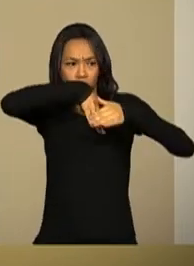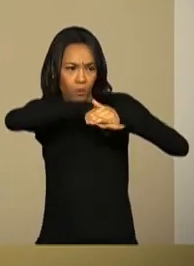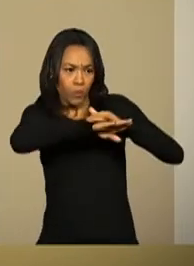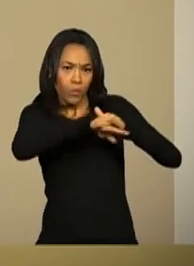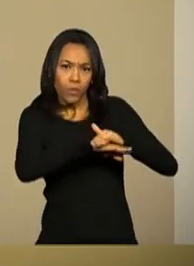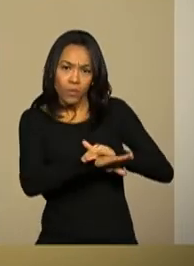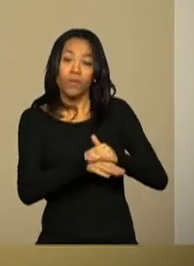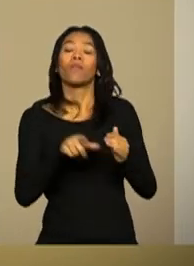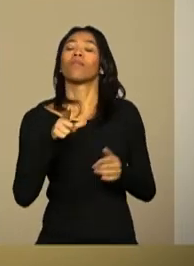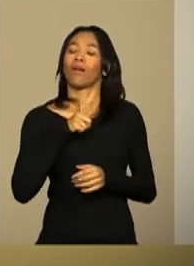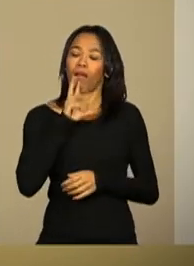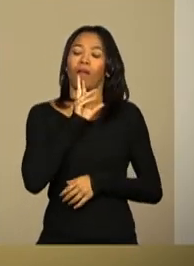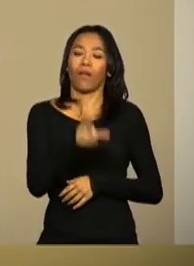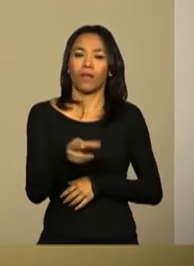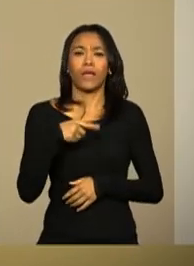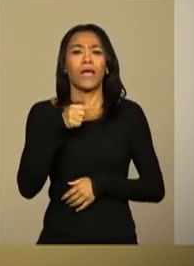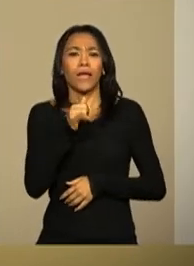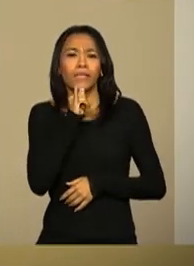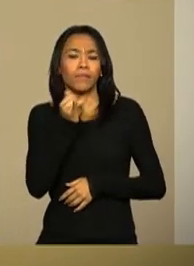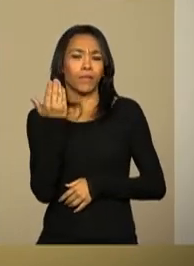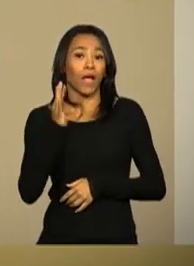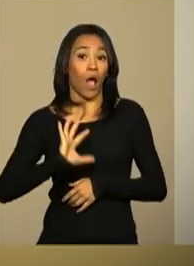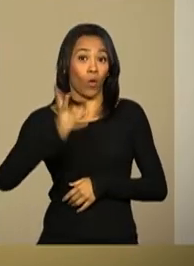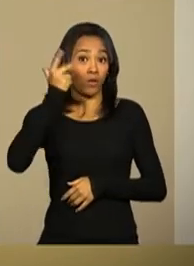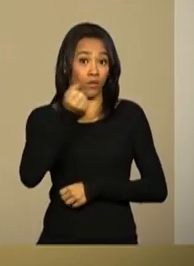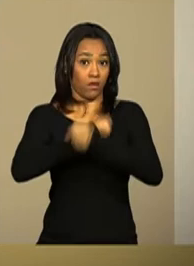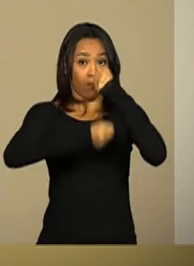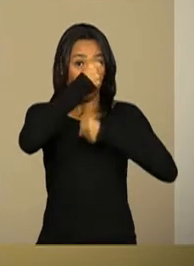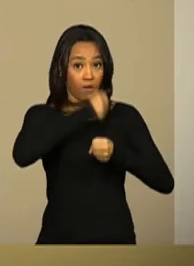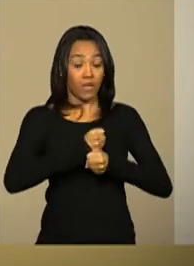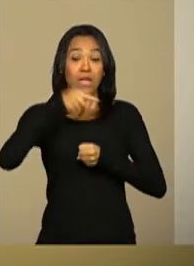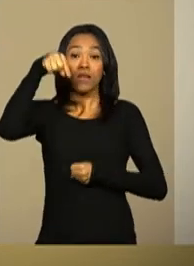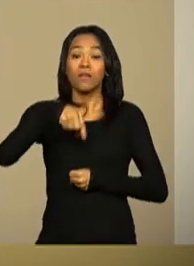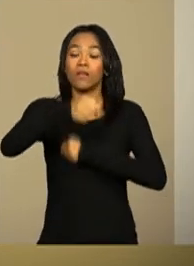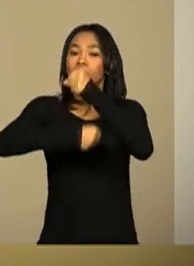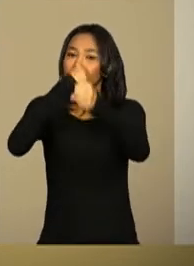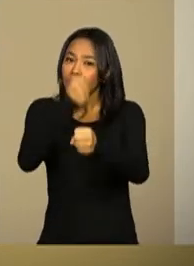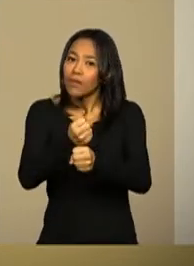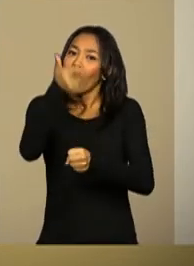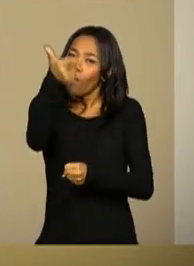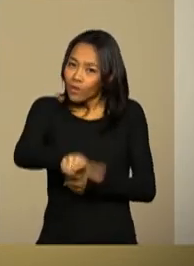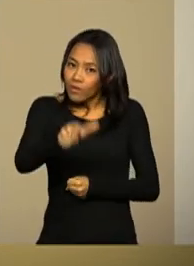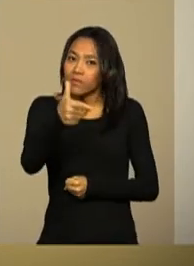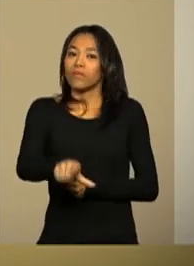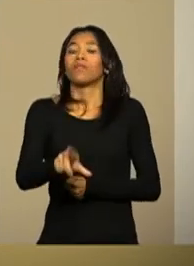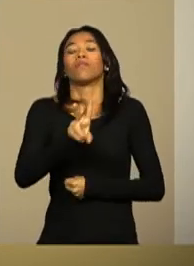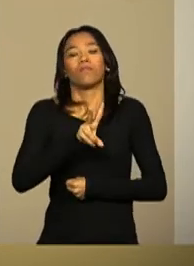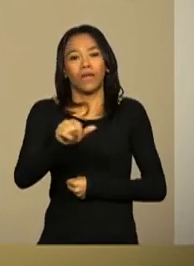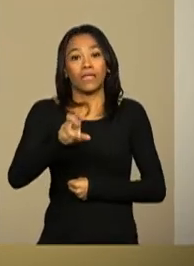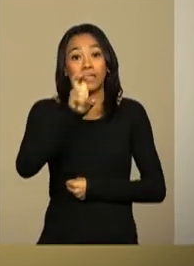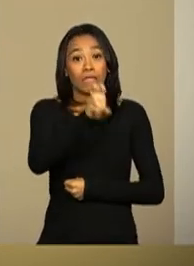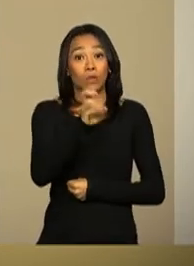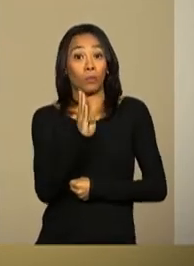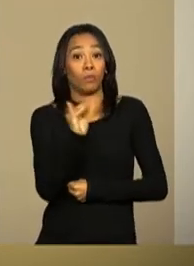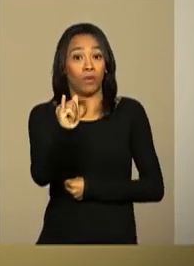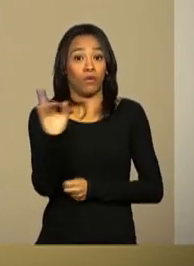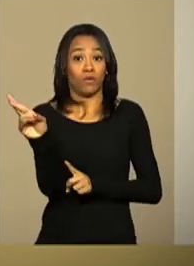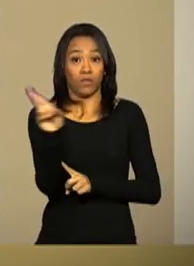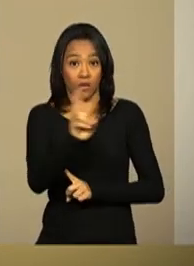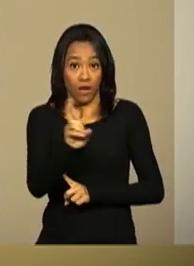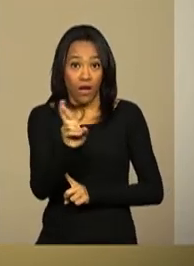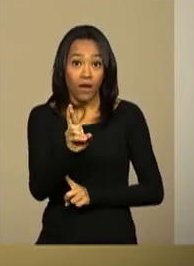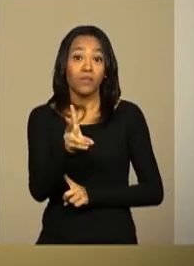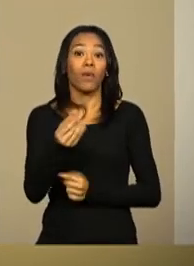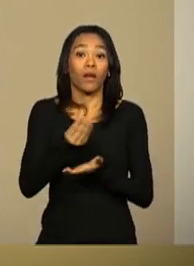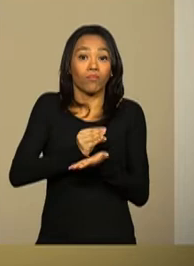Luciano A exemplo do que já aconteceu no ano passado neste ano novamente nós vamos ter cinco bilhões de reais